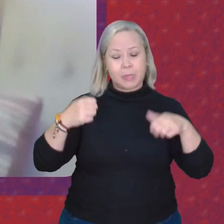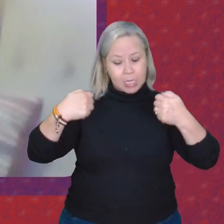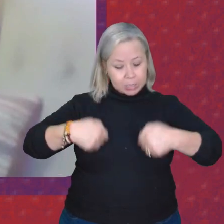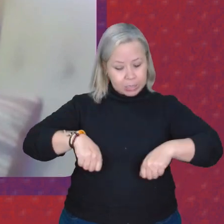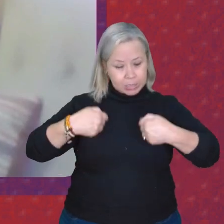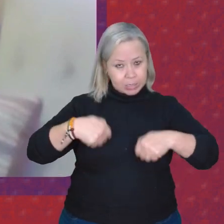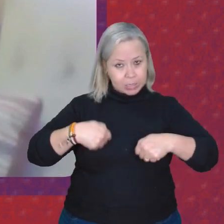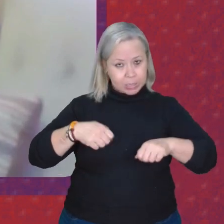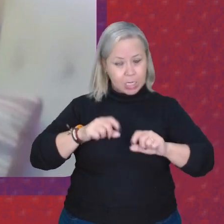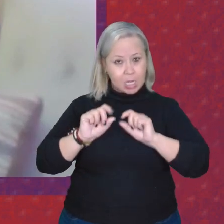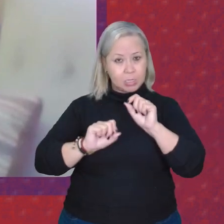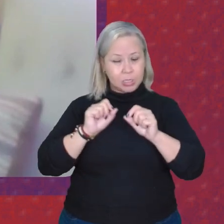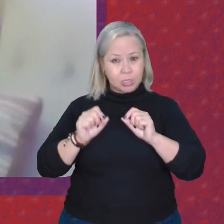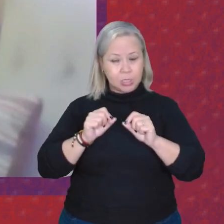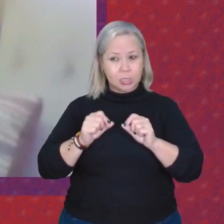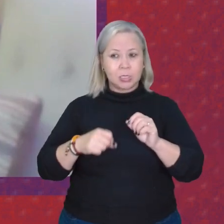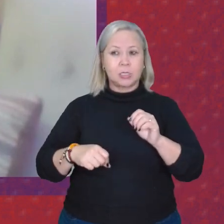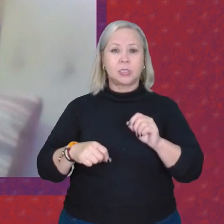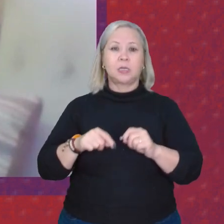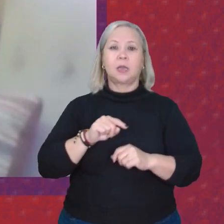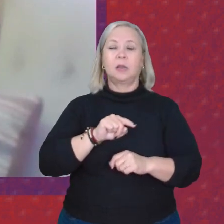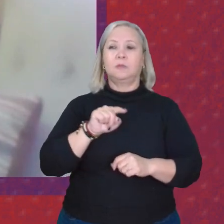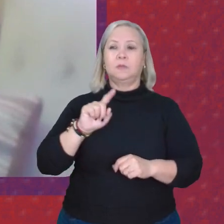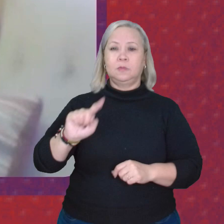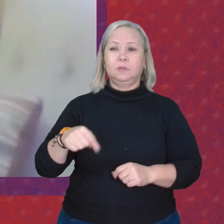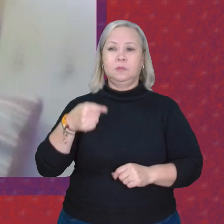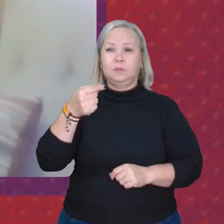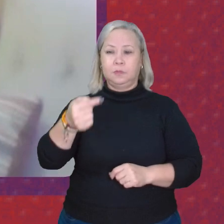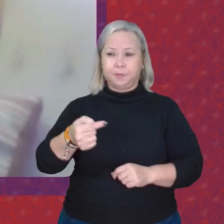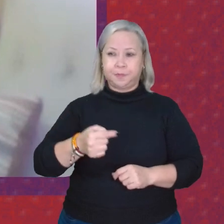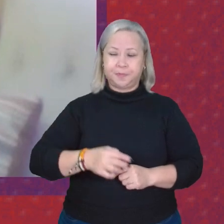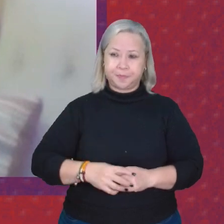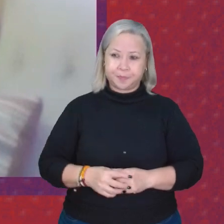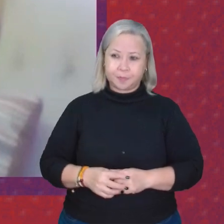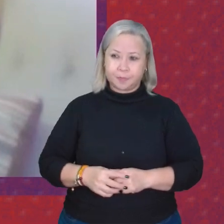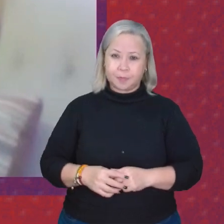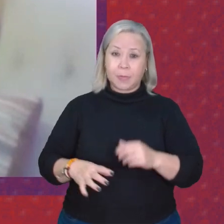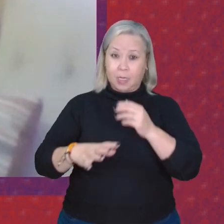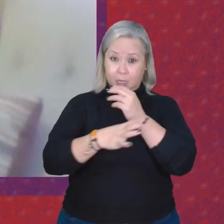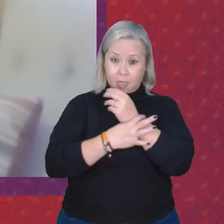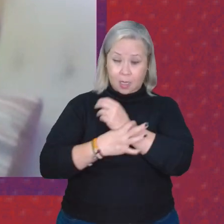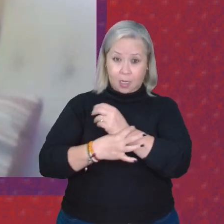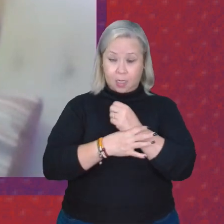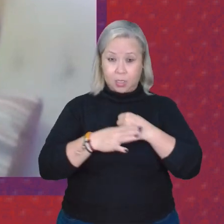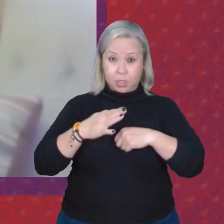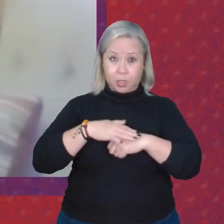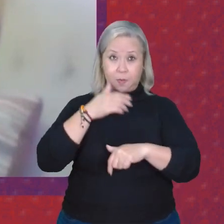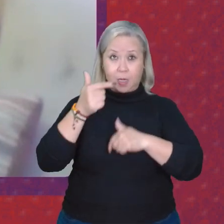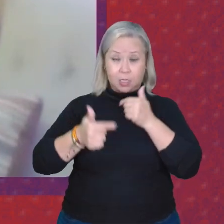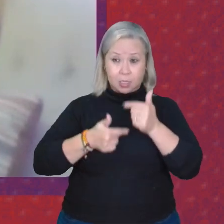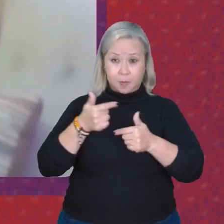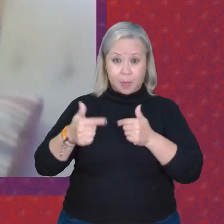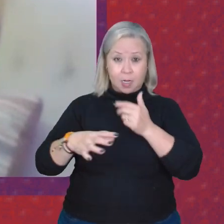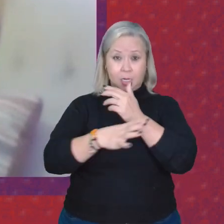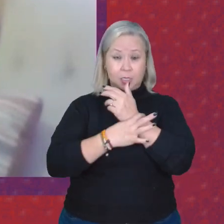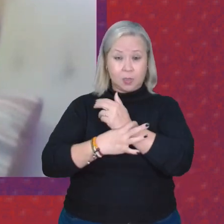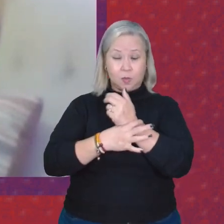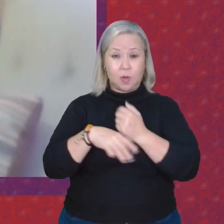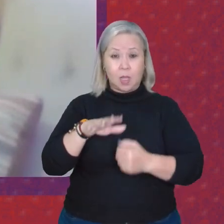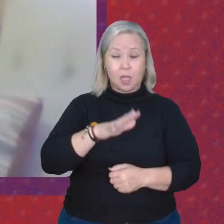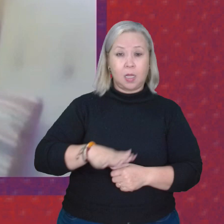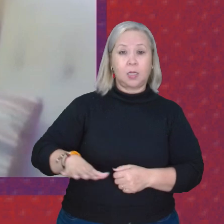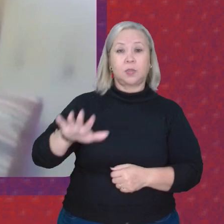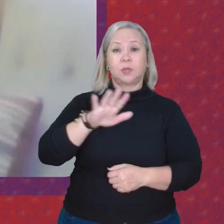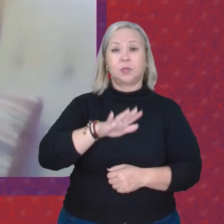necessidade de que, além da gente, vamos dizer, garantir mais empregos e assegurar que todas as